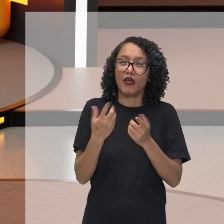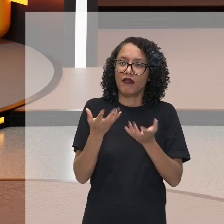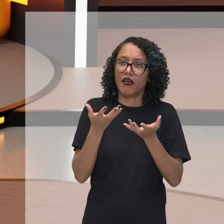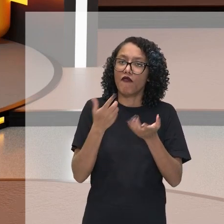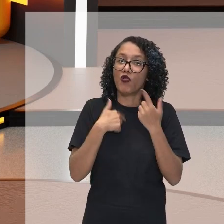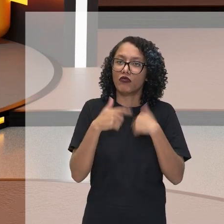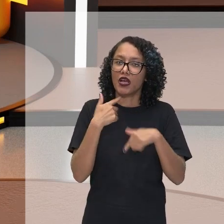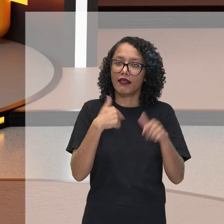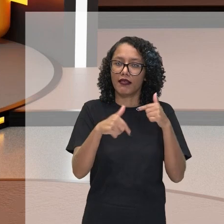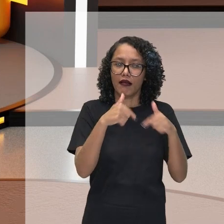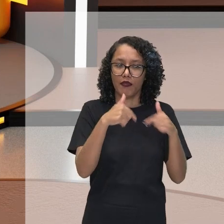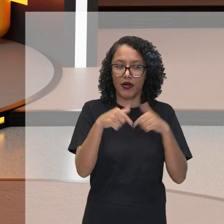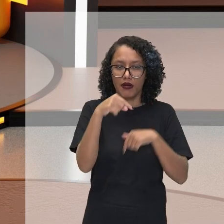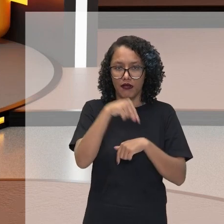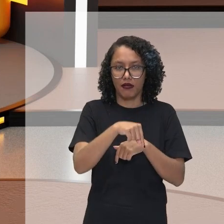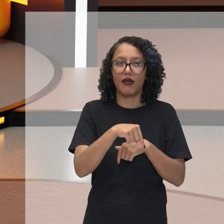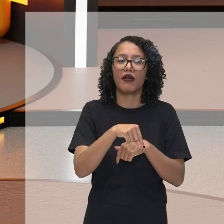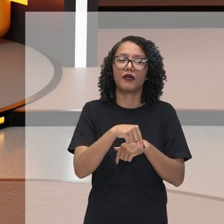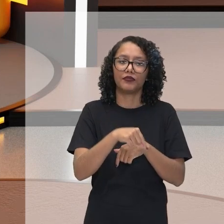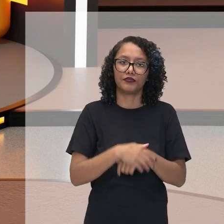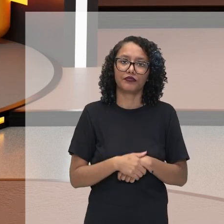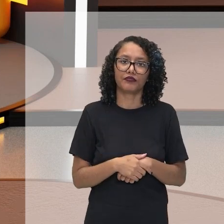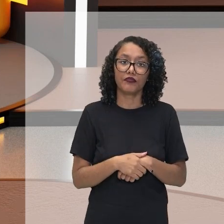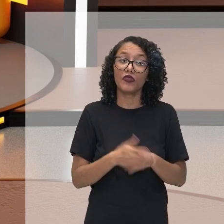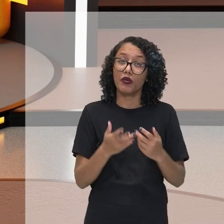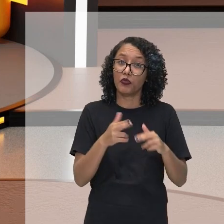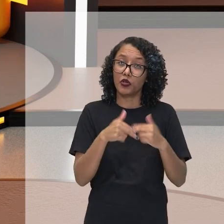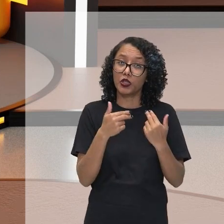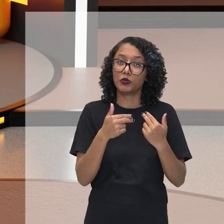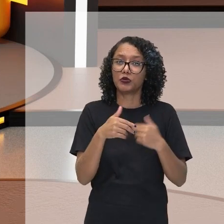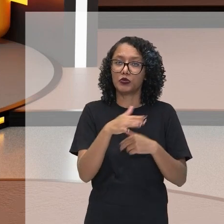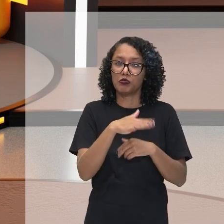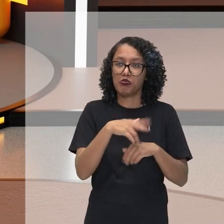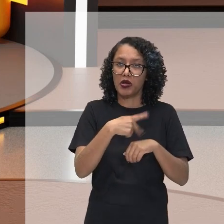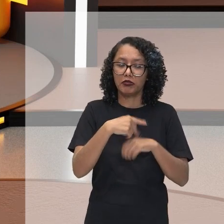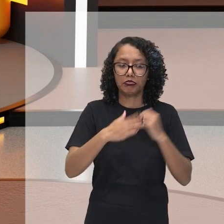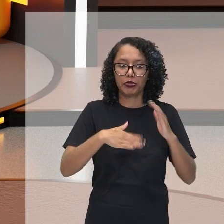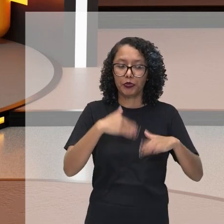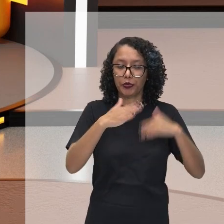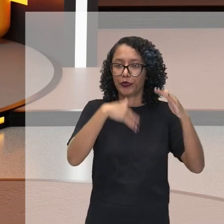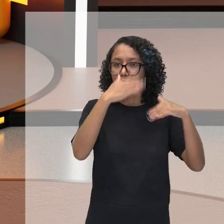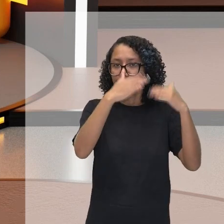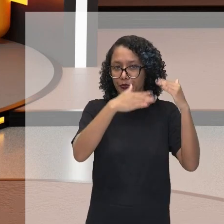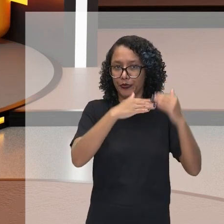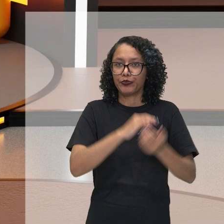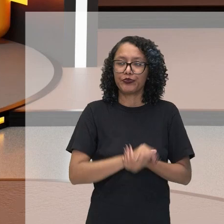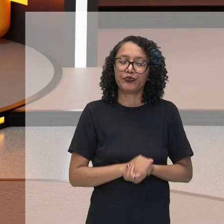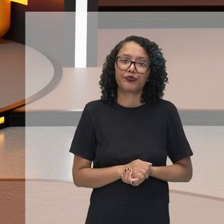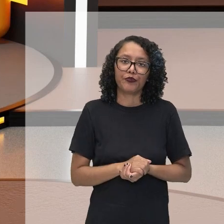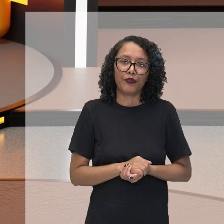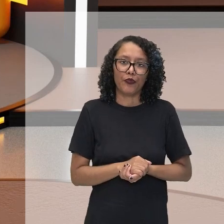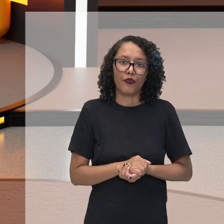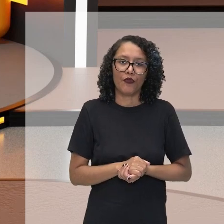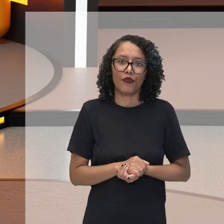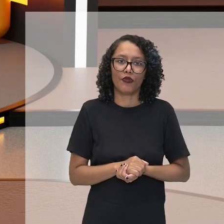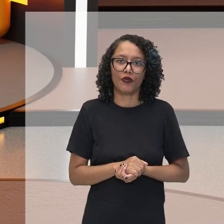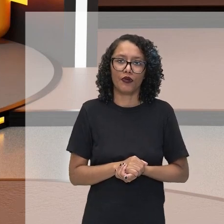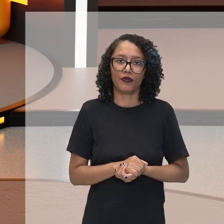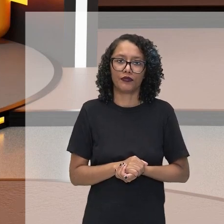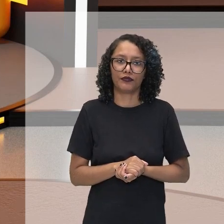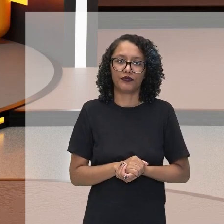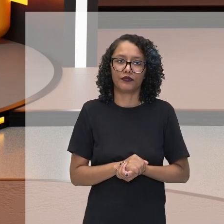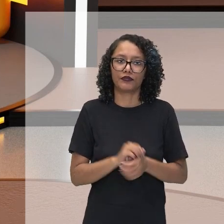a verificar esse desenvolvimento no processo de Singapura. Agora, além disso, né, verificando